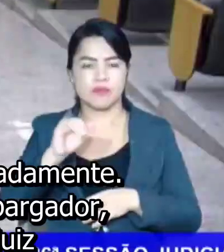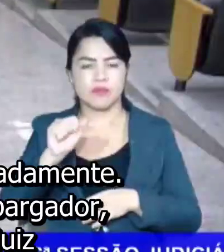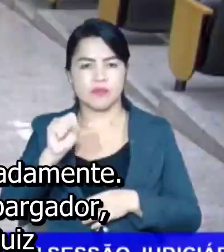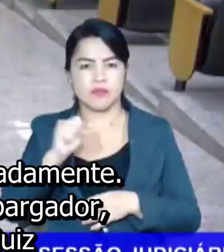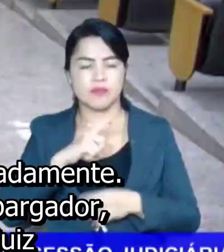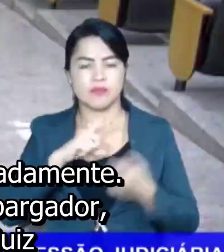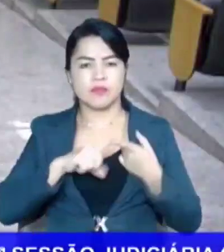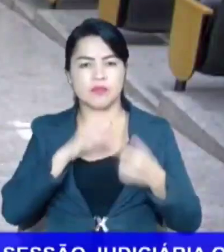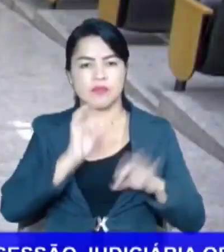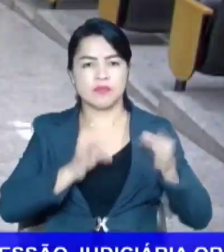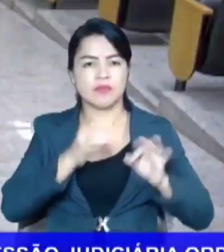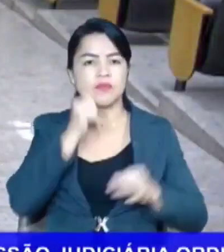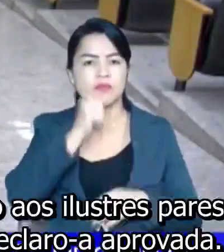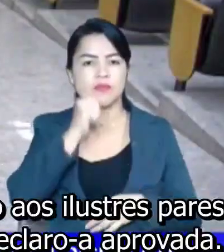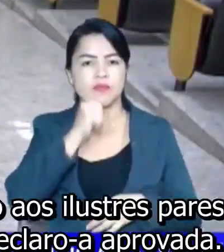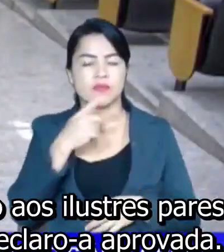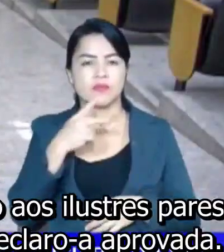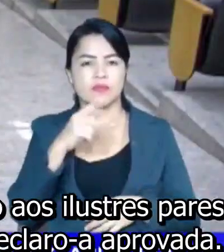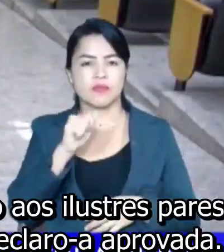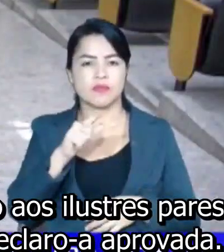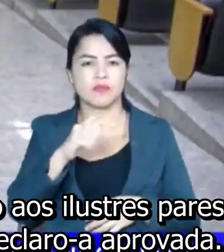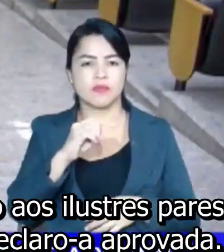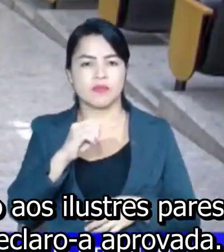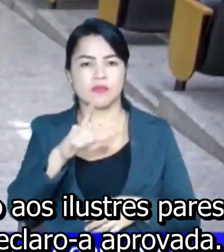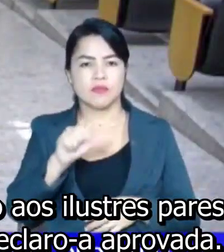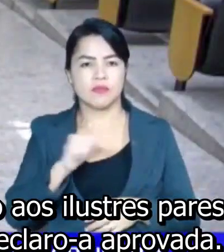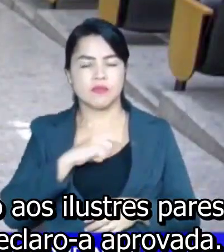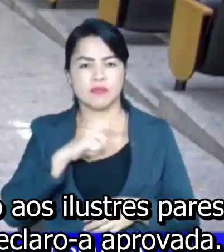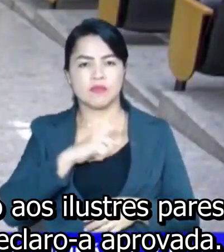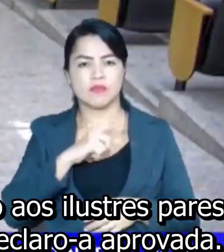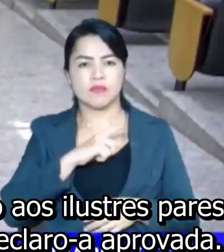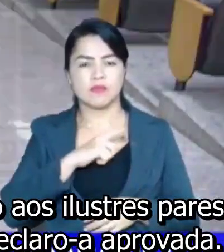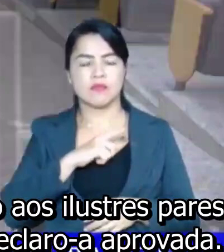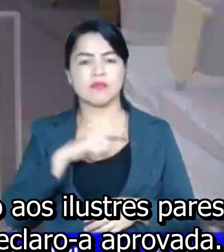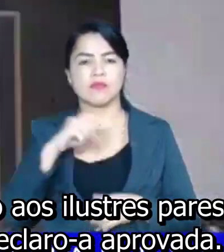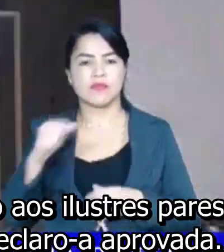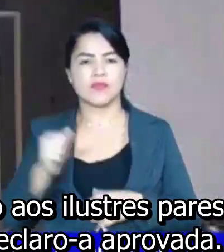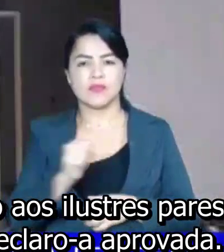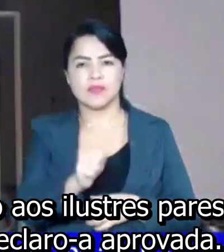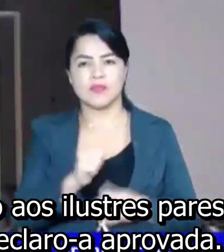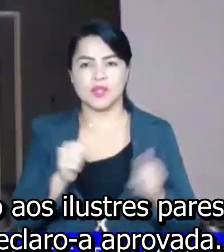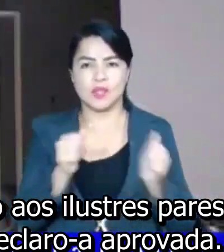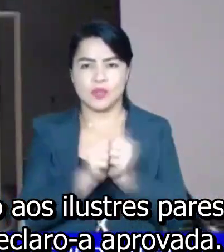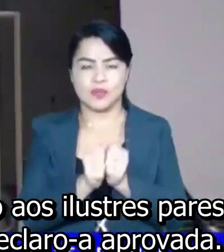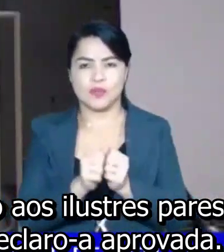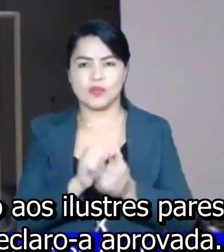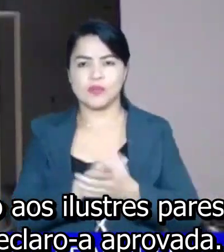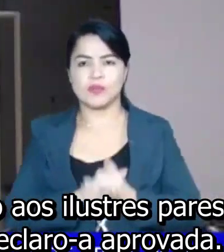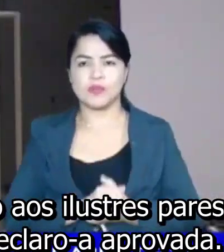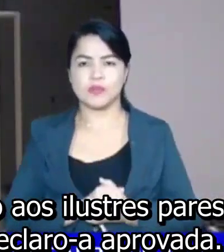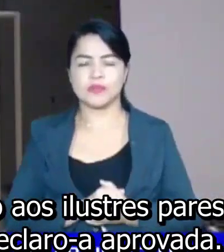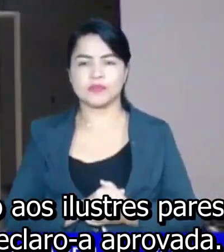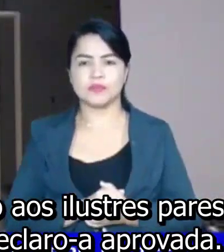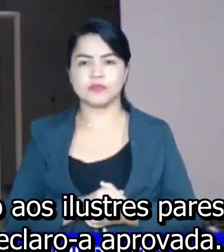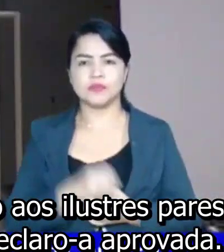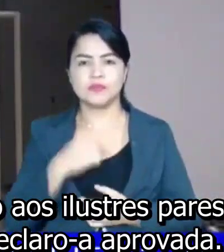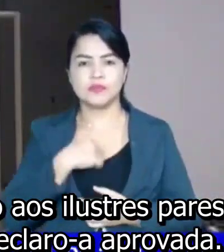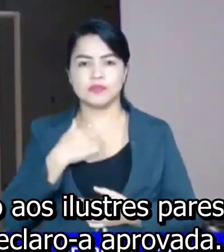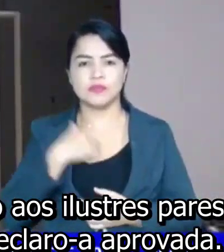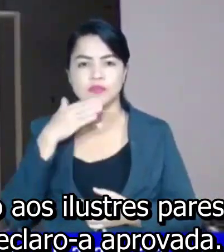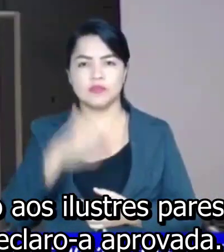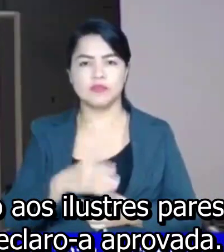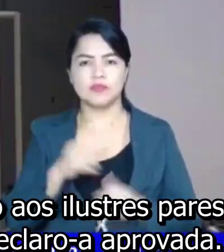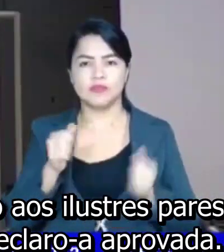Paola, o juiz Orlando, o juiz imagem do plenário. Né, estão presencial juntamente comigo. Novamente, imagem direcionada à